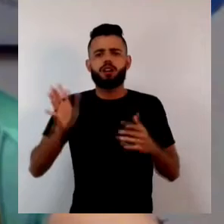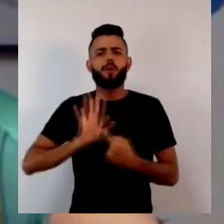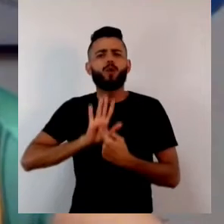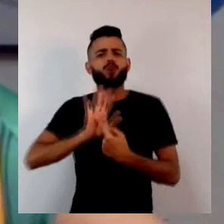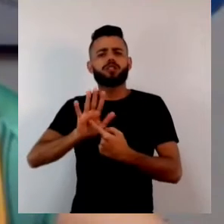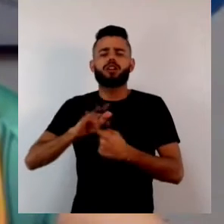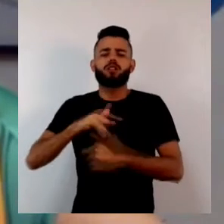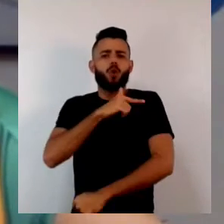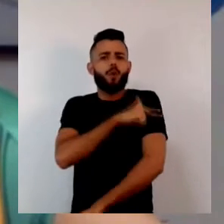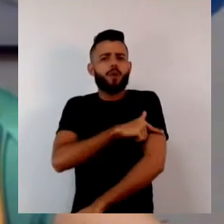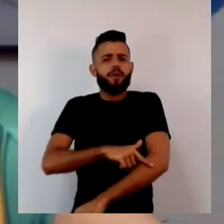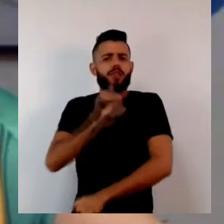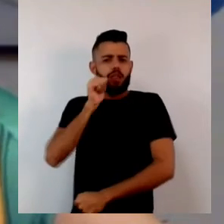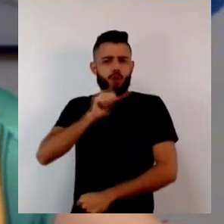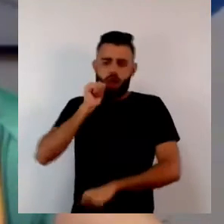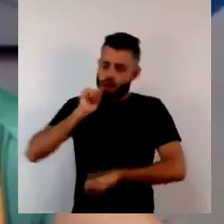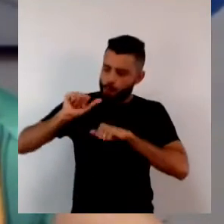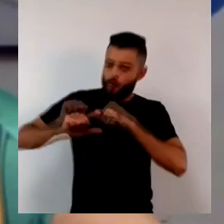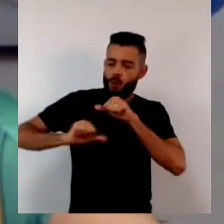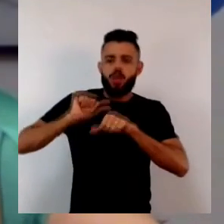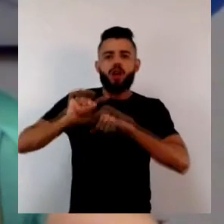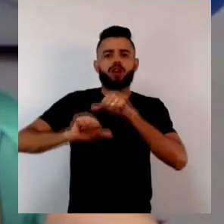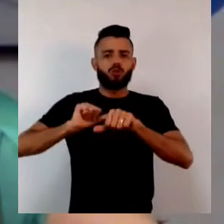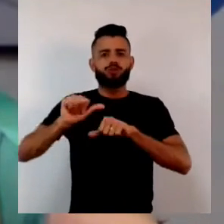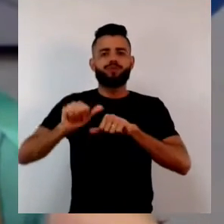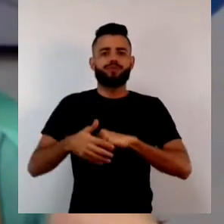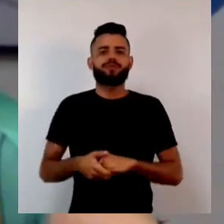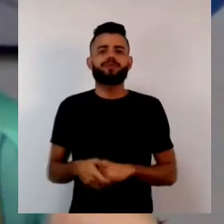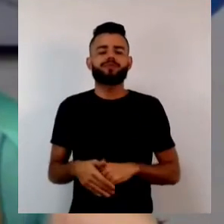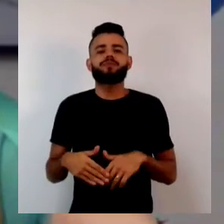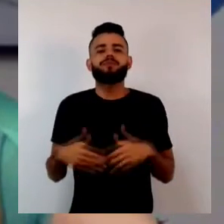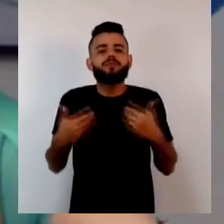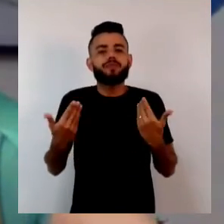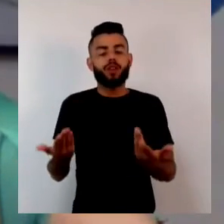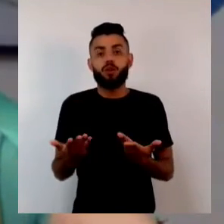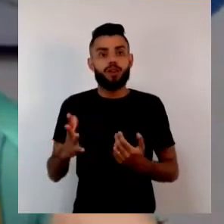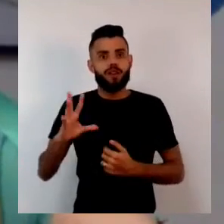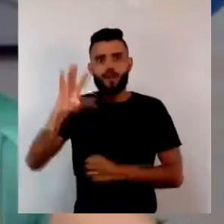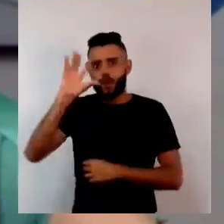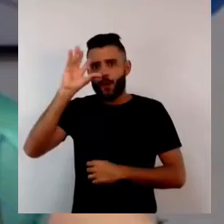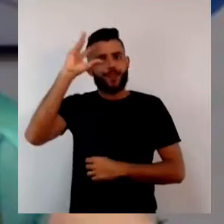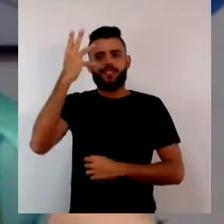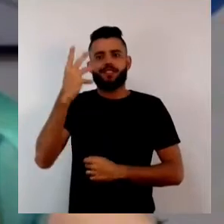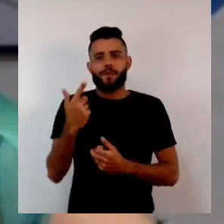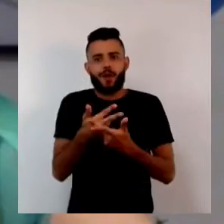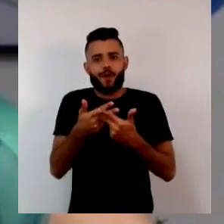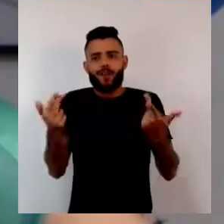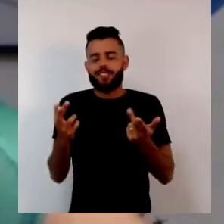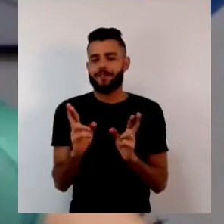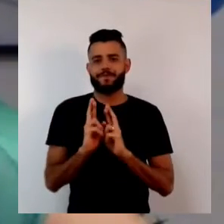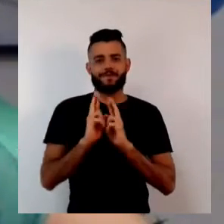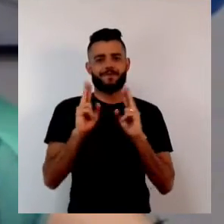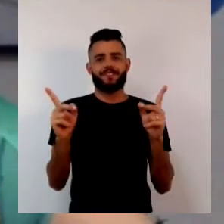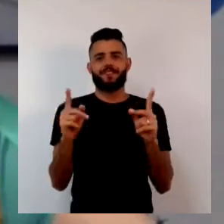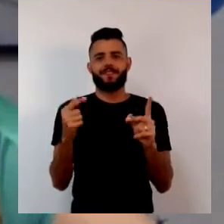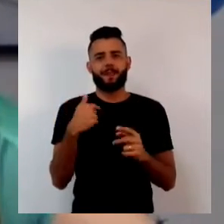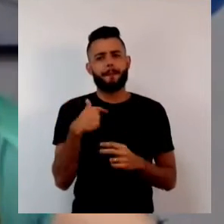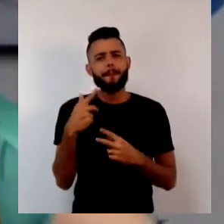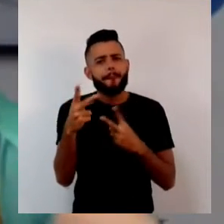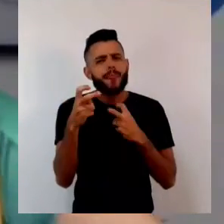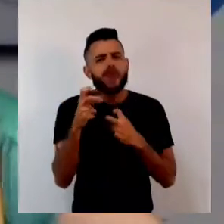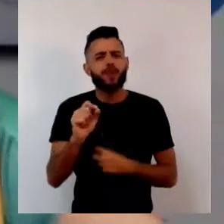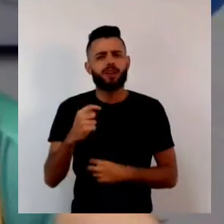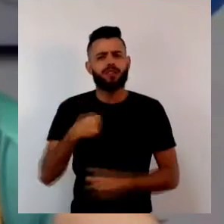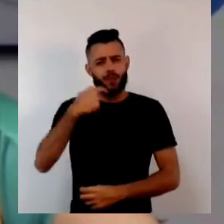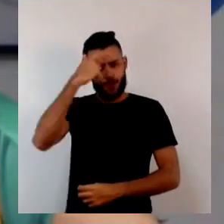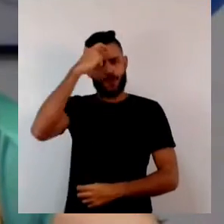mulheres. E aí aconteceu uma coisa muito engraçada, que eu percebi que eu sou mulher, primeiramente.